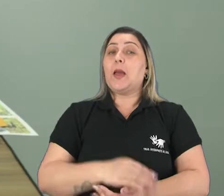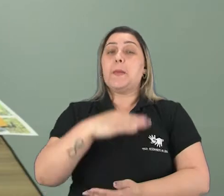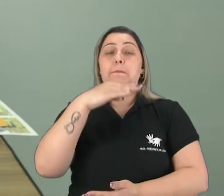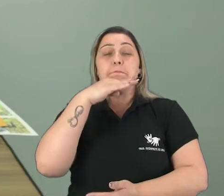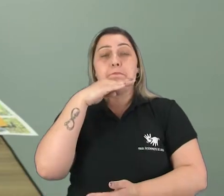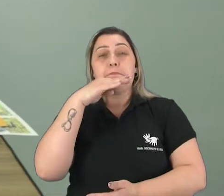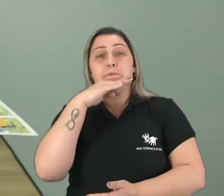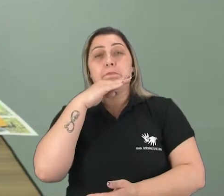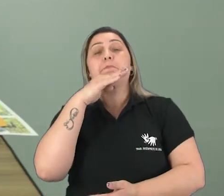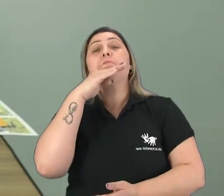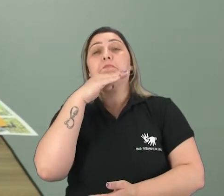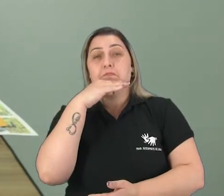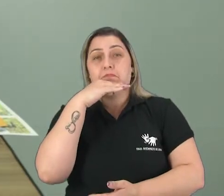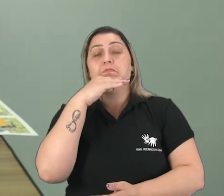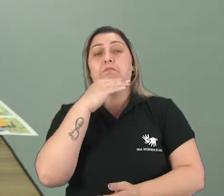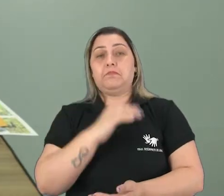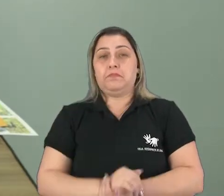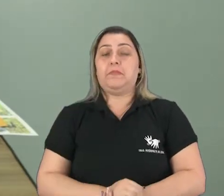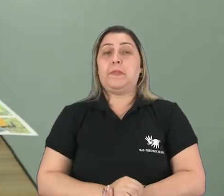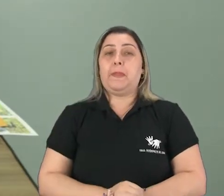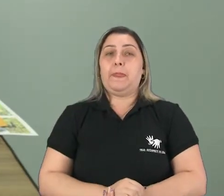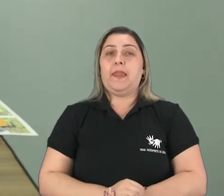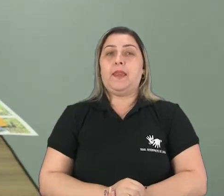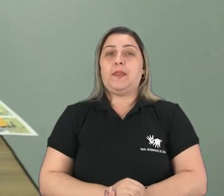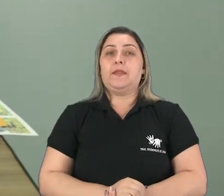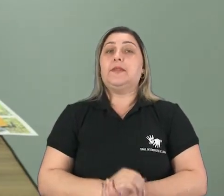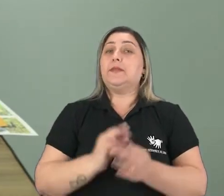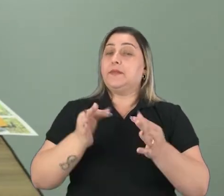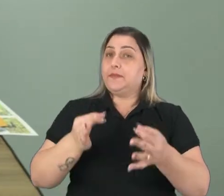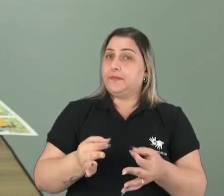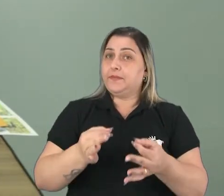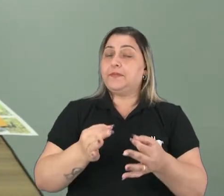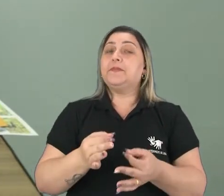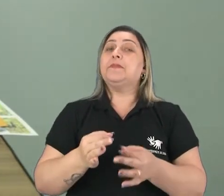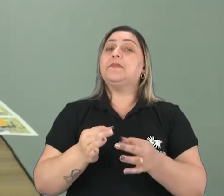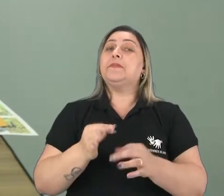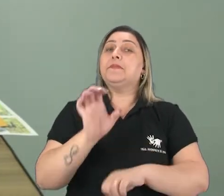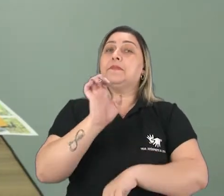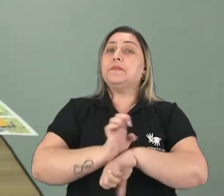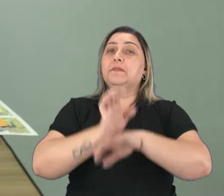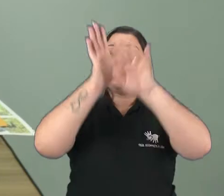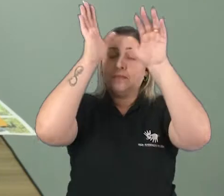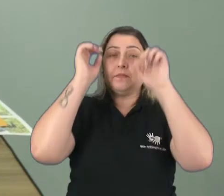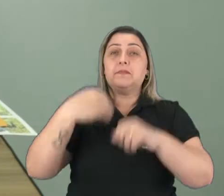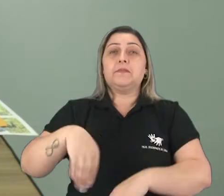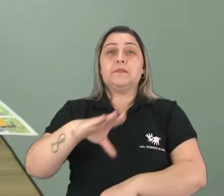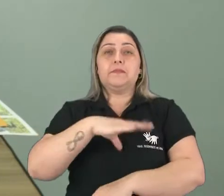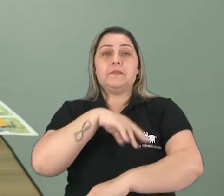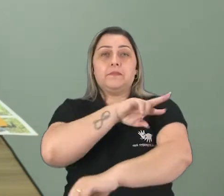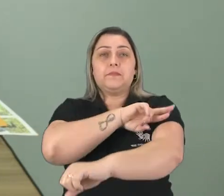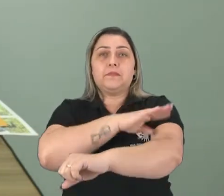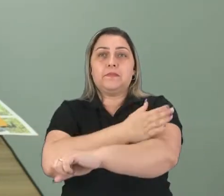muito comum na nossa região. Na nossa região, certo? No estado do Acre, na cidade de Rio Branco.